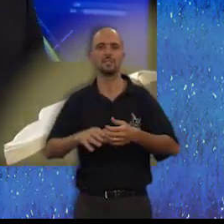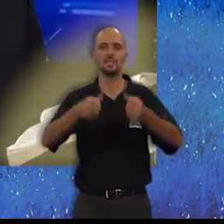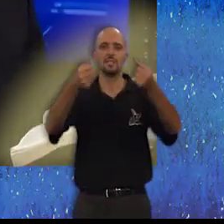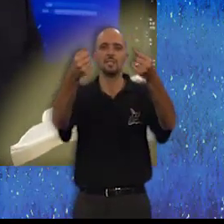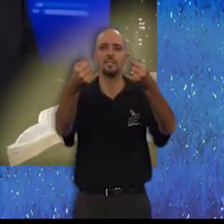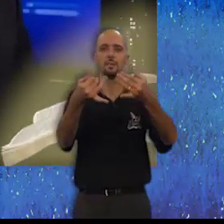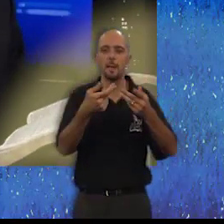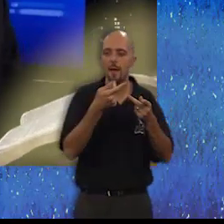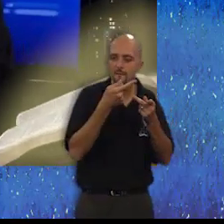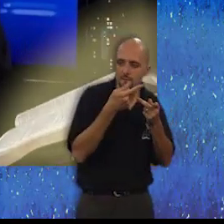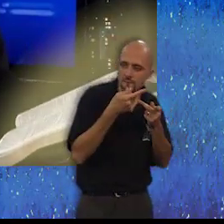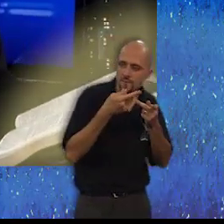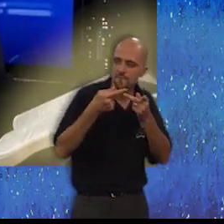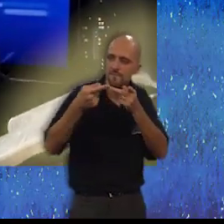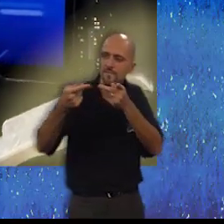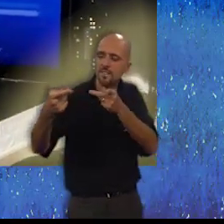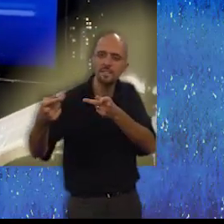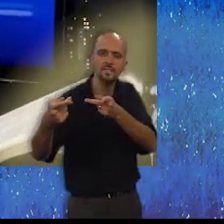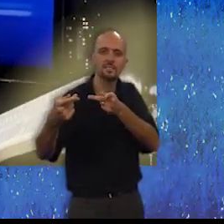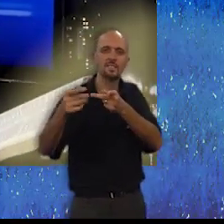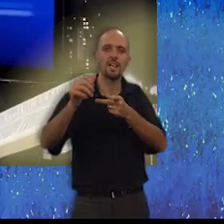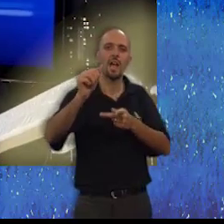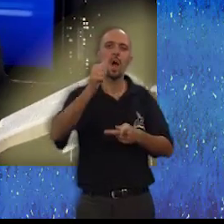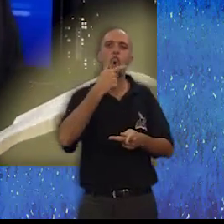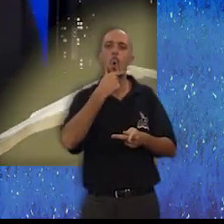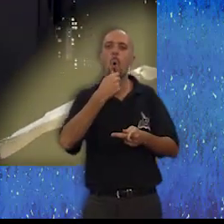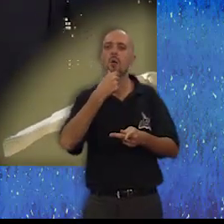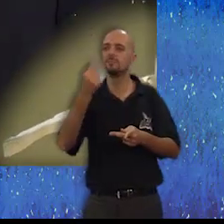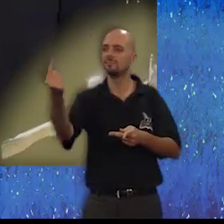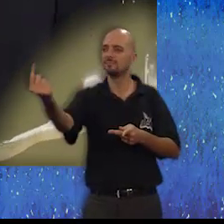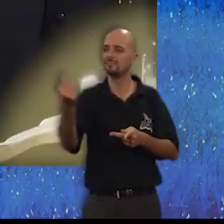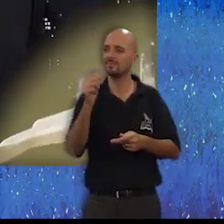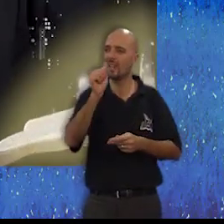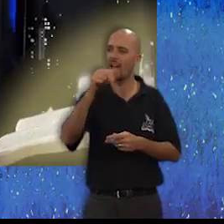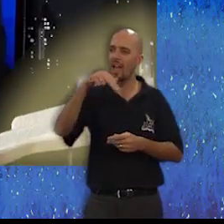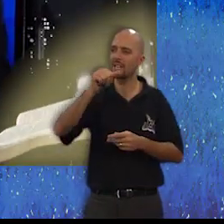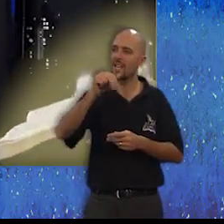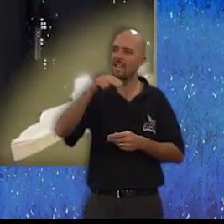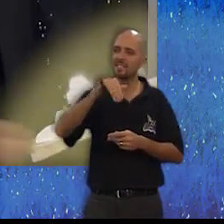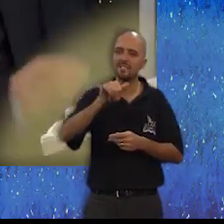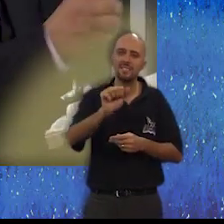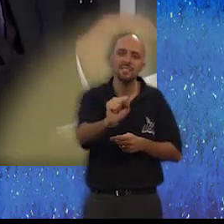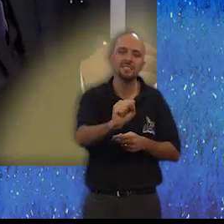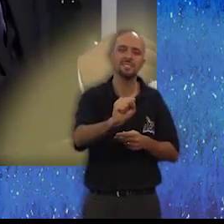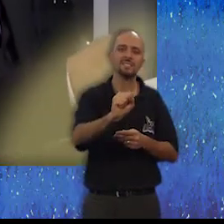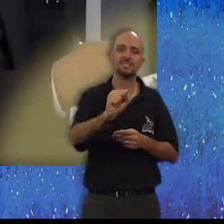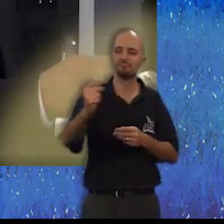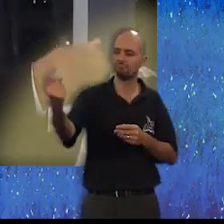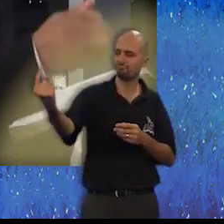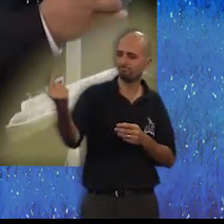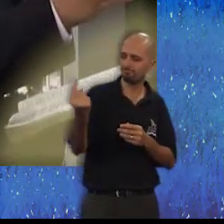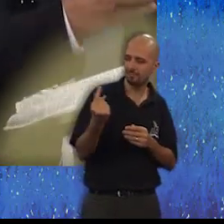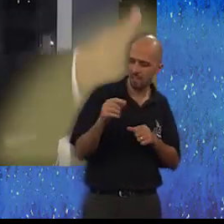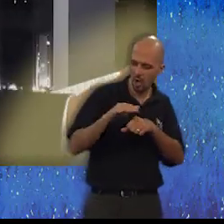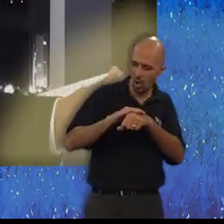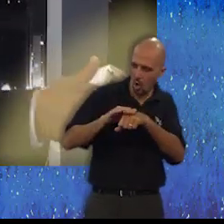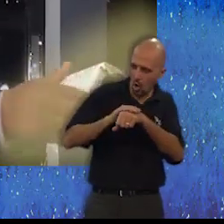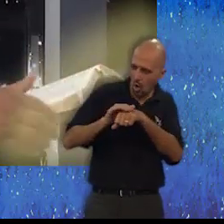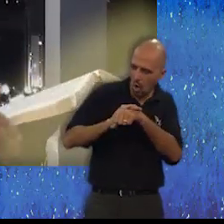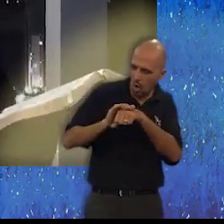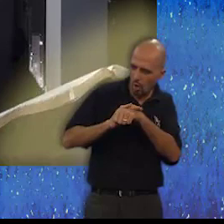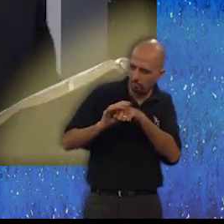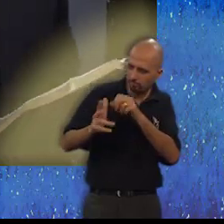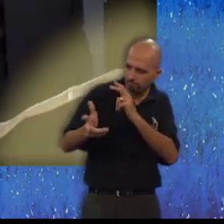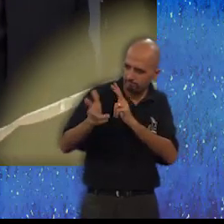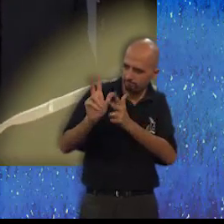Saulo. E quando Ananias chegou, Ananias ficou assustado, porque Deus falou assim, você vai agora até Saulo e você vai conversar com